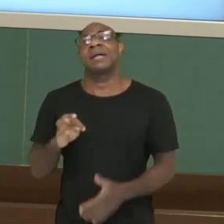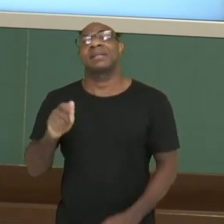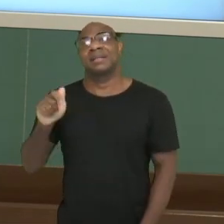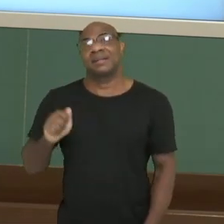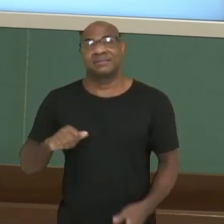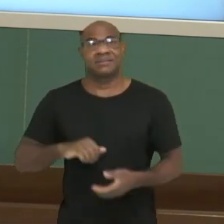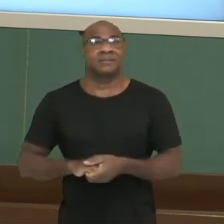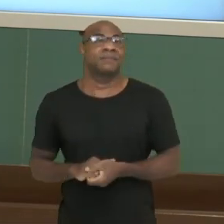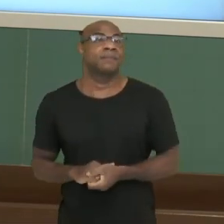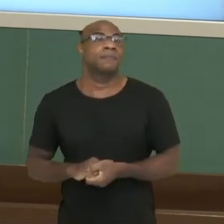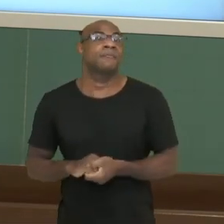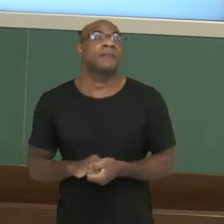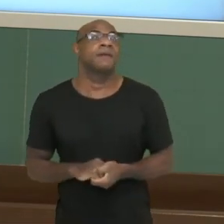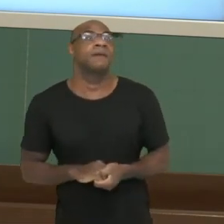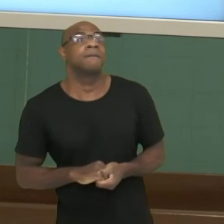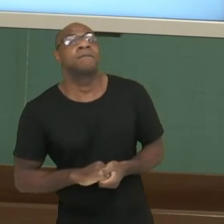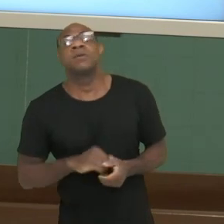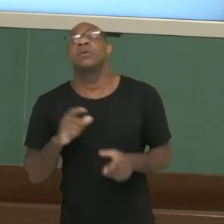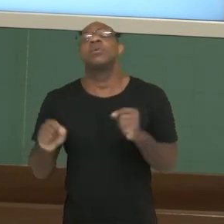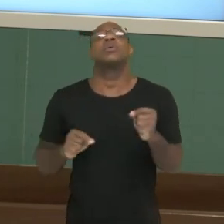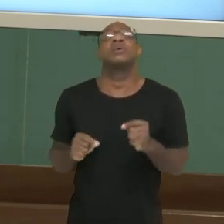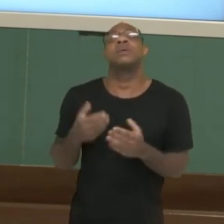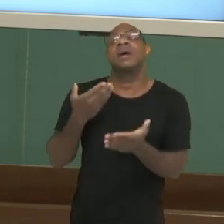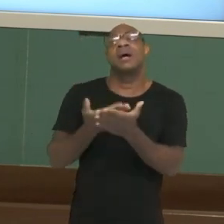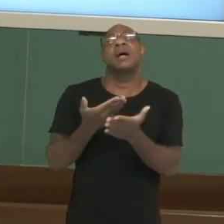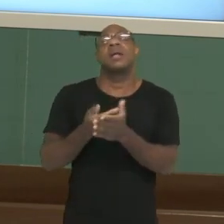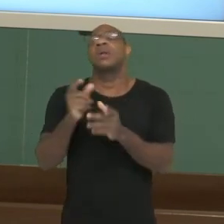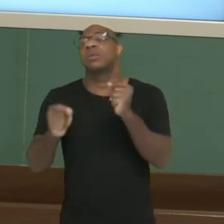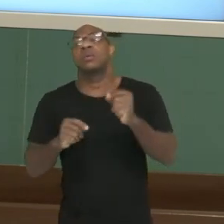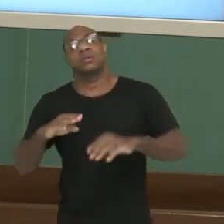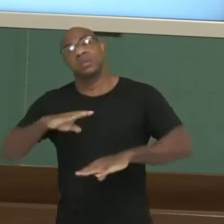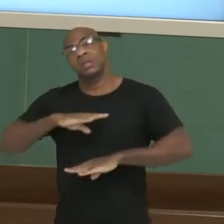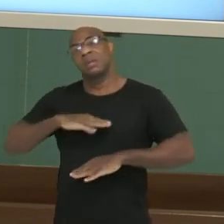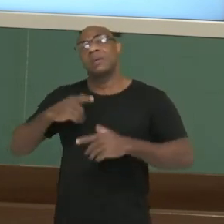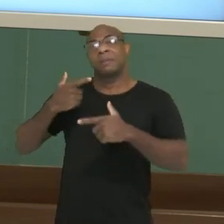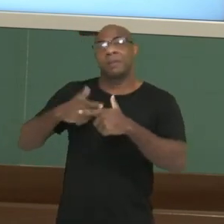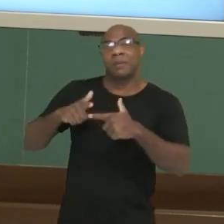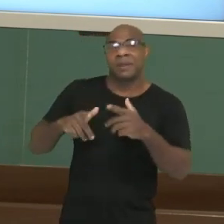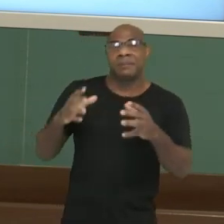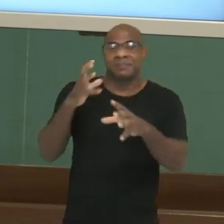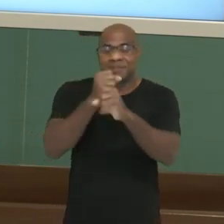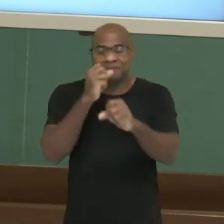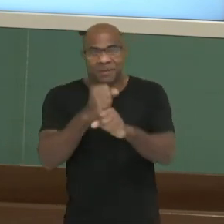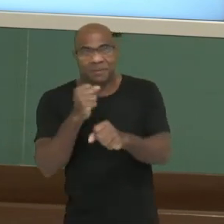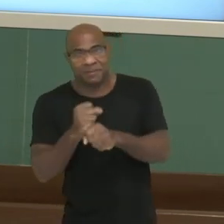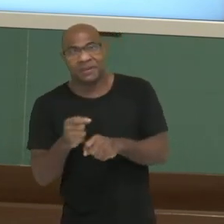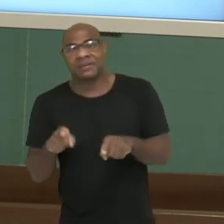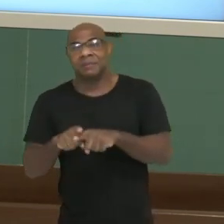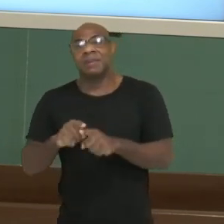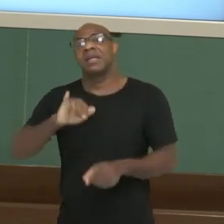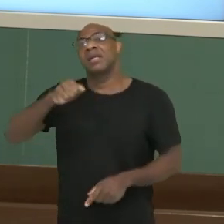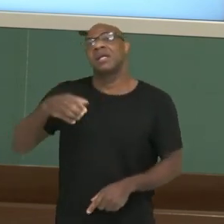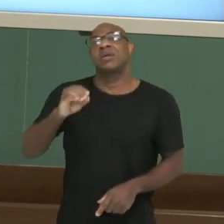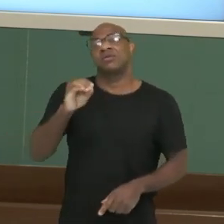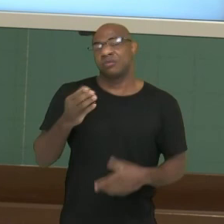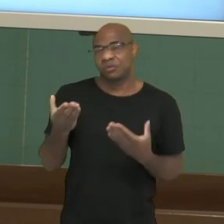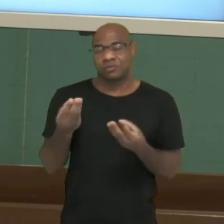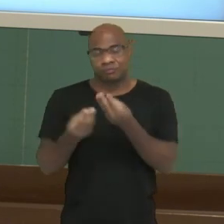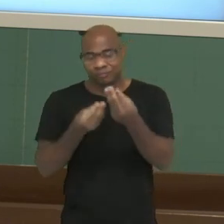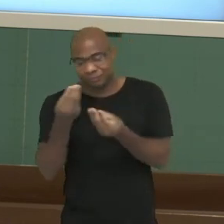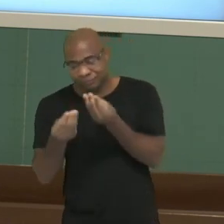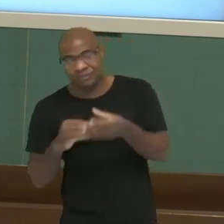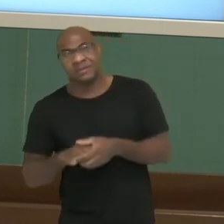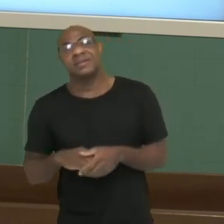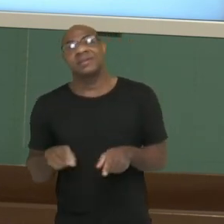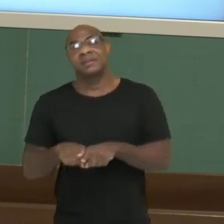juro. Então, o que vimos? Resolvemos situações, problemas envolvendo juros compostos e conversamos um pouquinho sobre